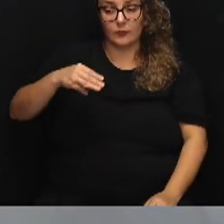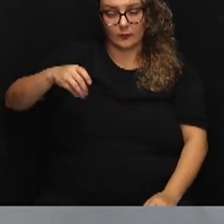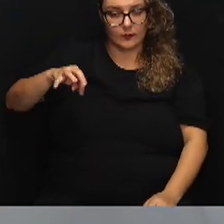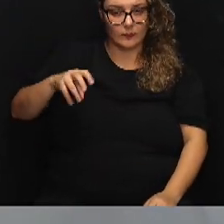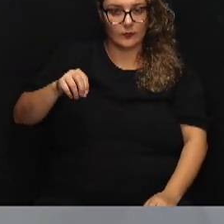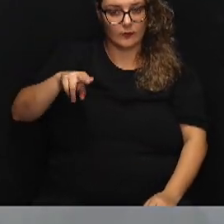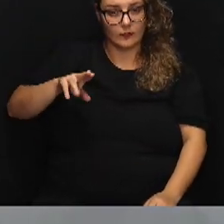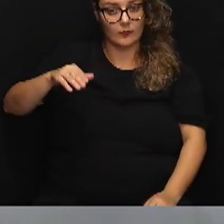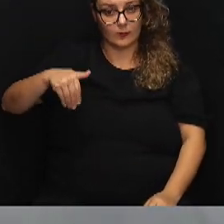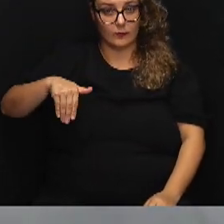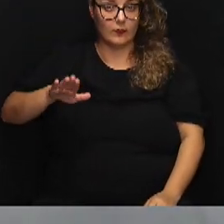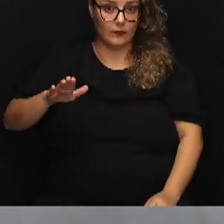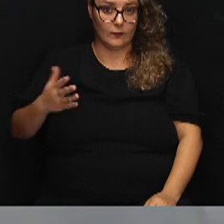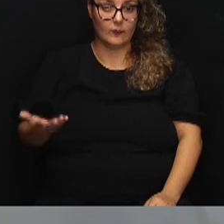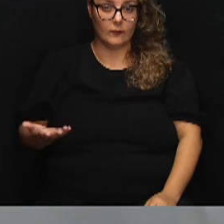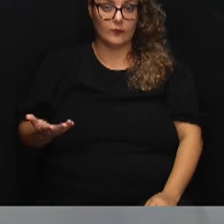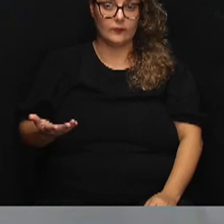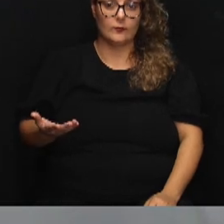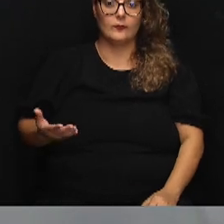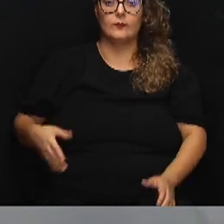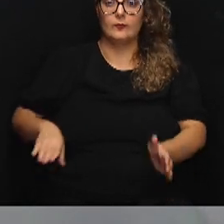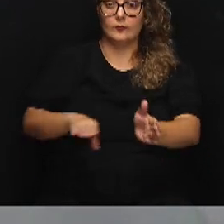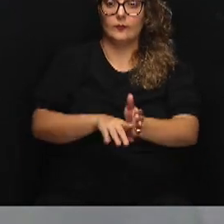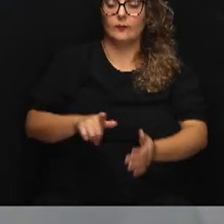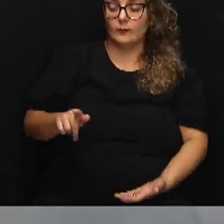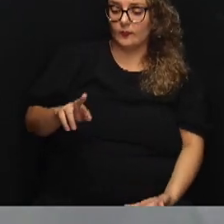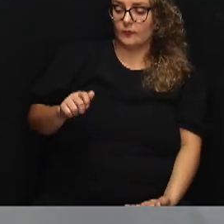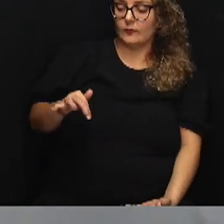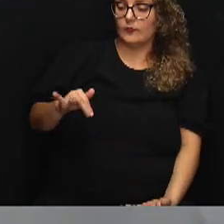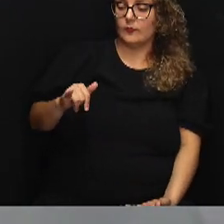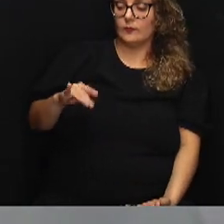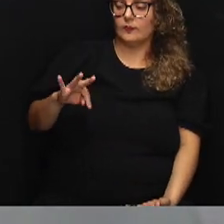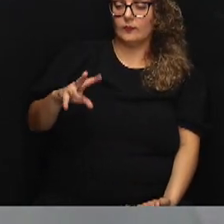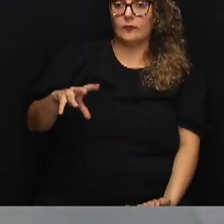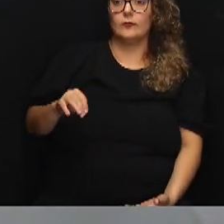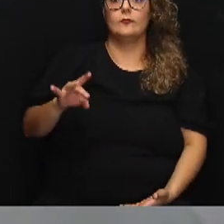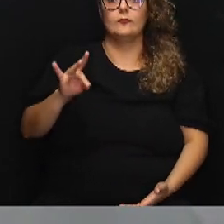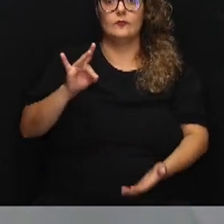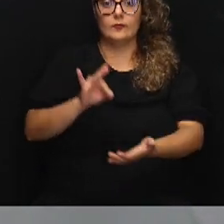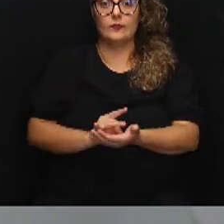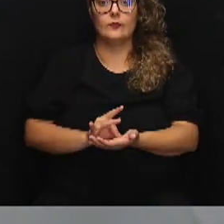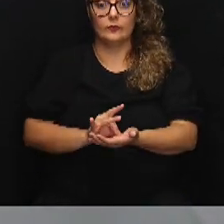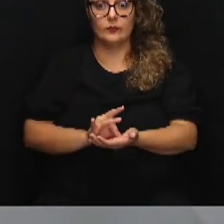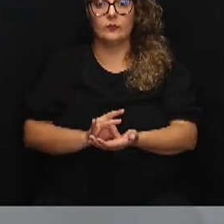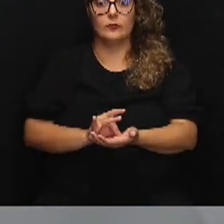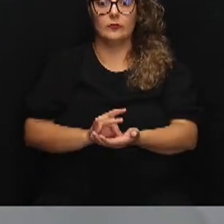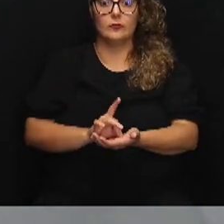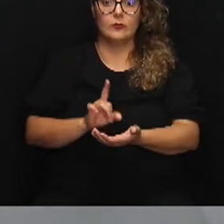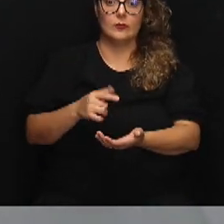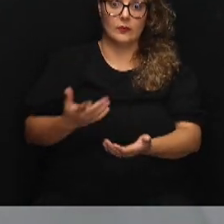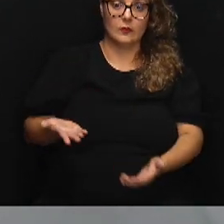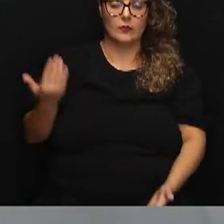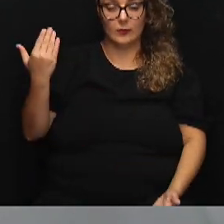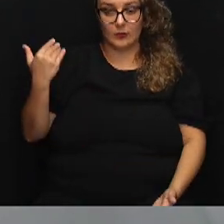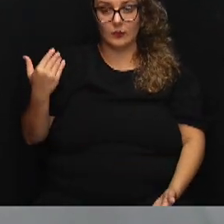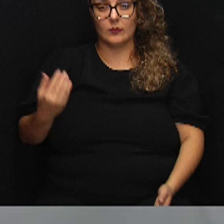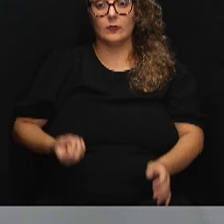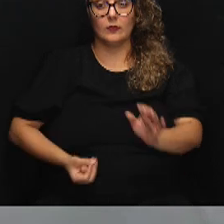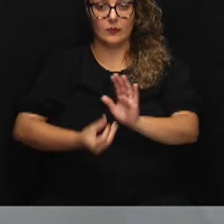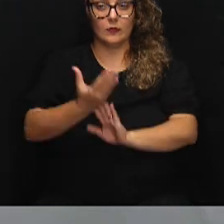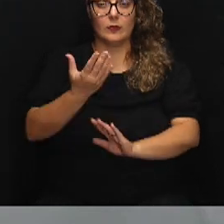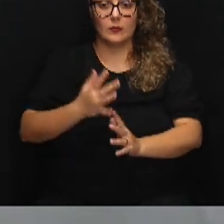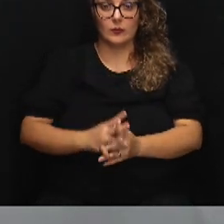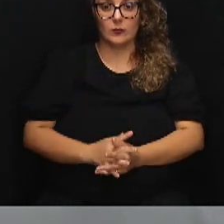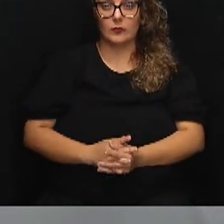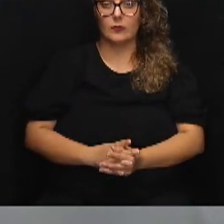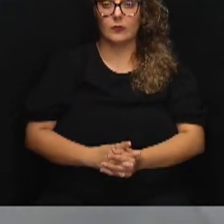e cheia de material grafítico de fato, que tem origem provavelmente das fogueiras e outras coisas